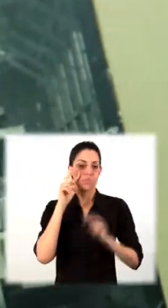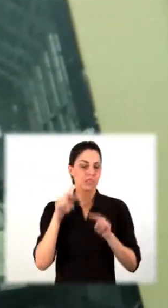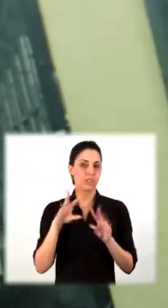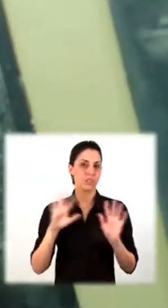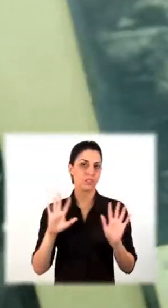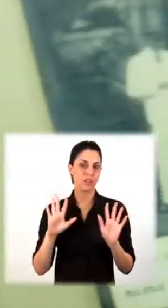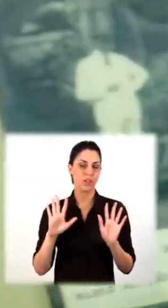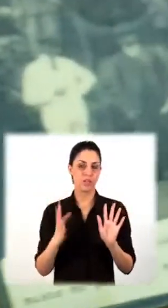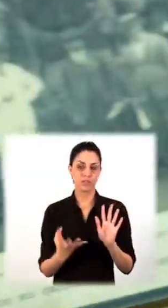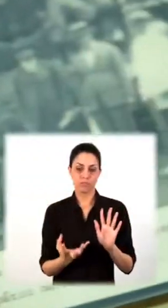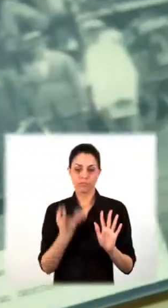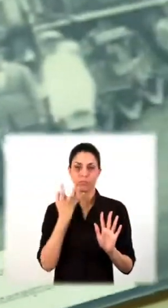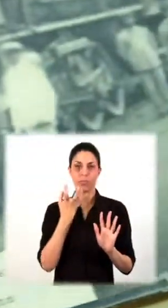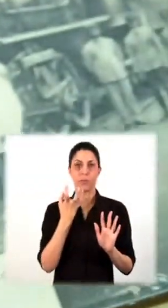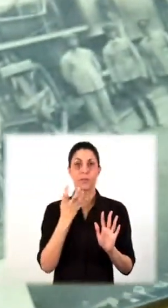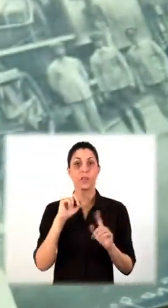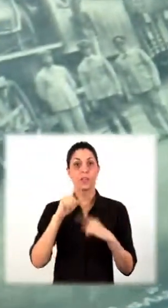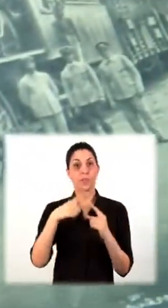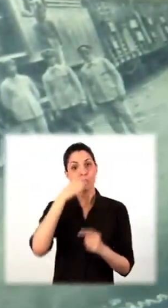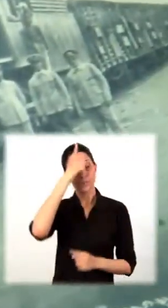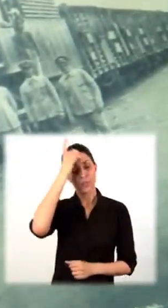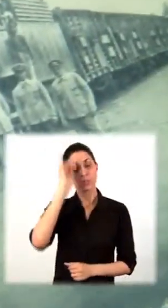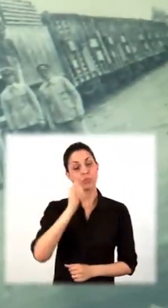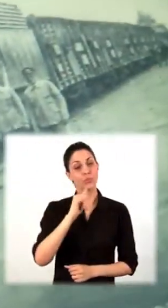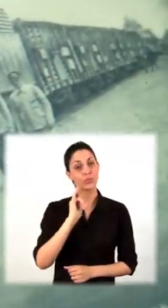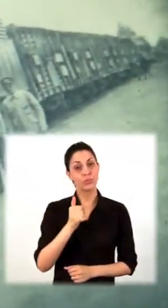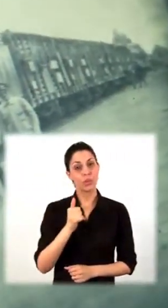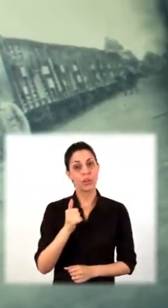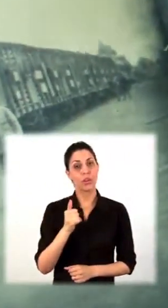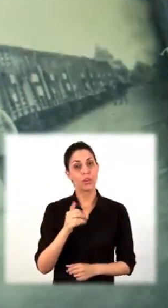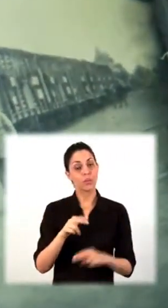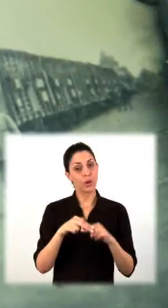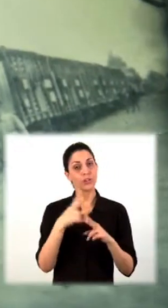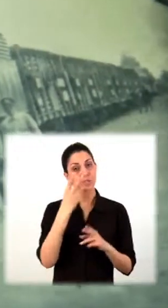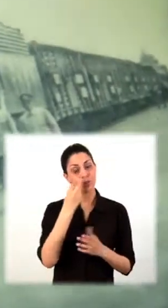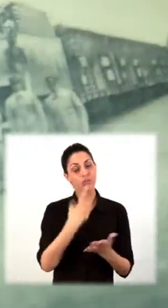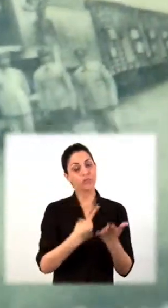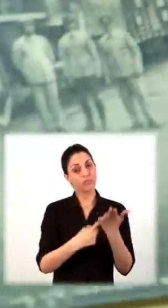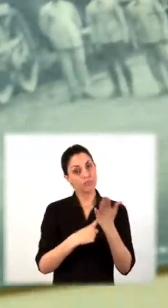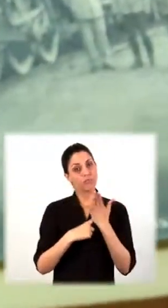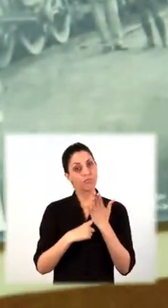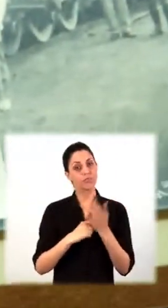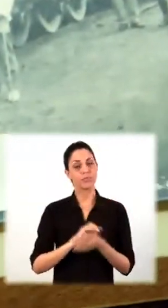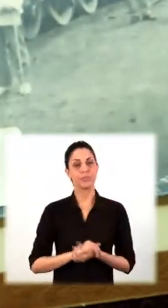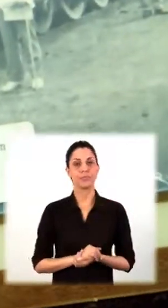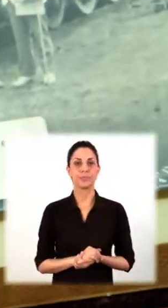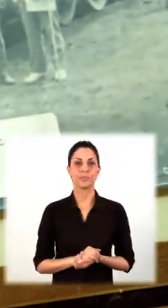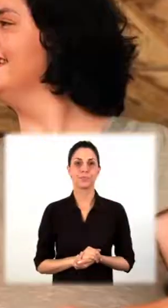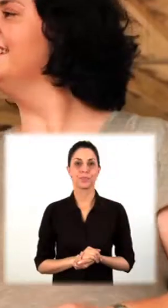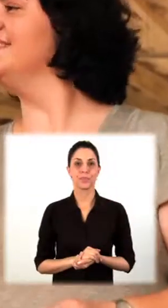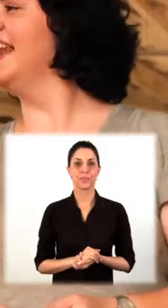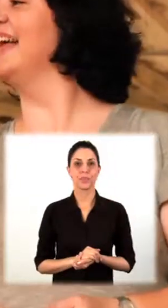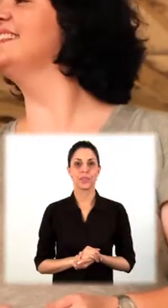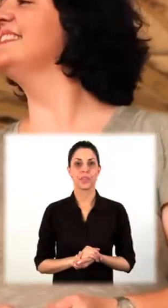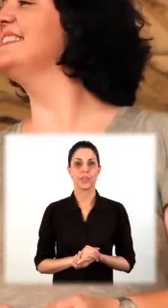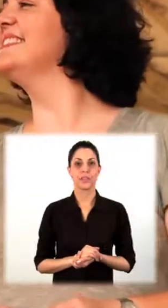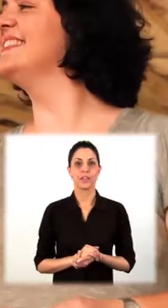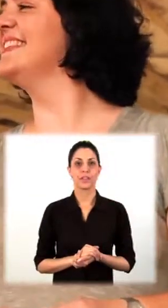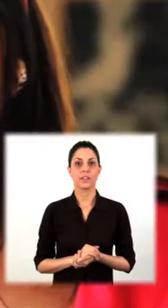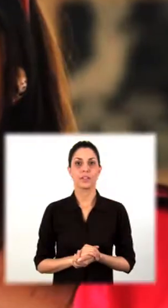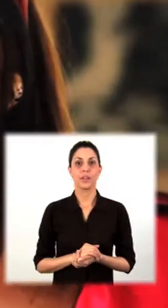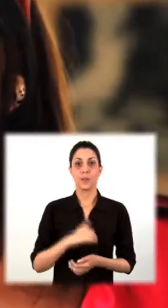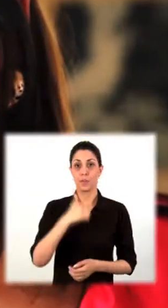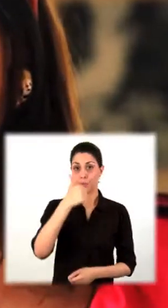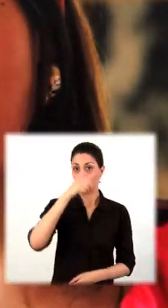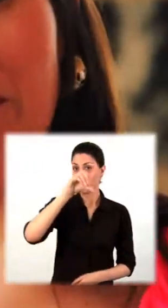que lhe chamou a atenção e narrasse uma história a partir dessa cena para mim, por favor. Vou tentar. Vai lá. O